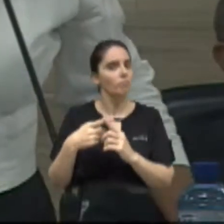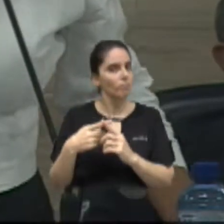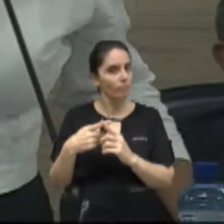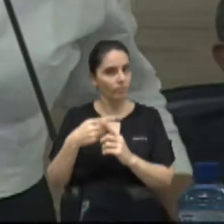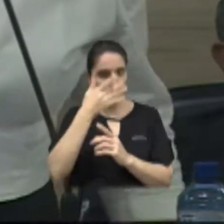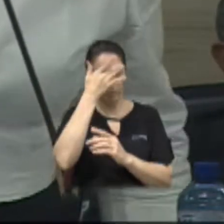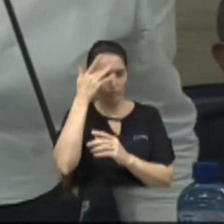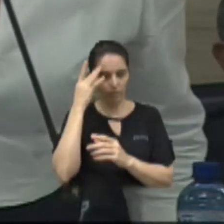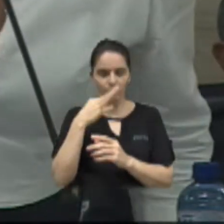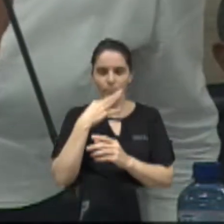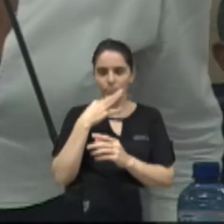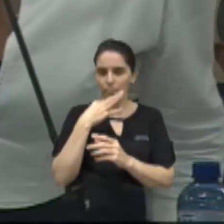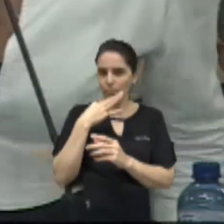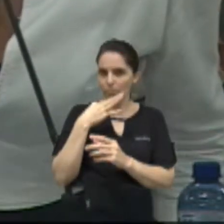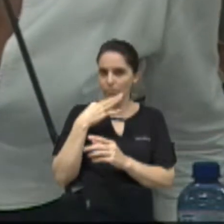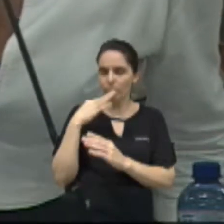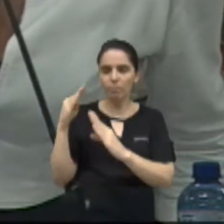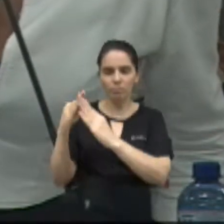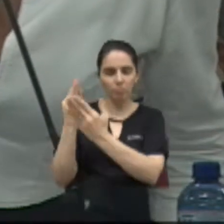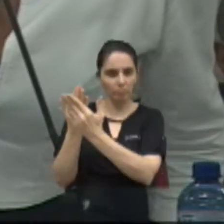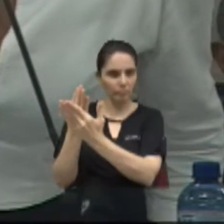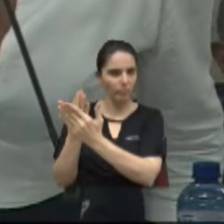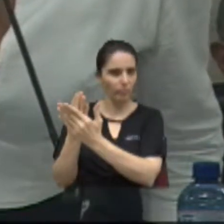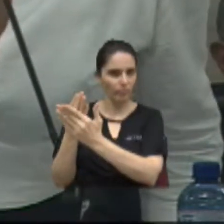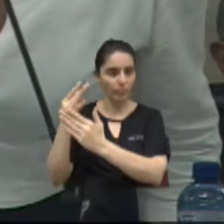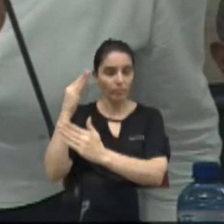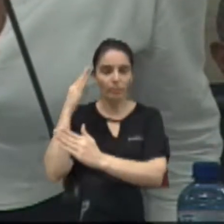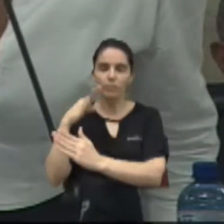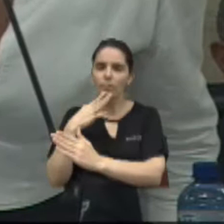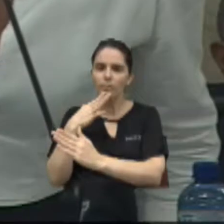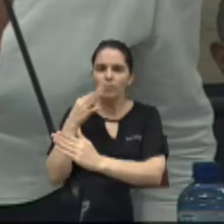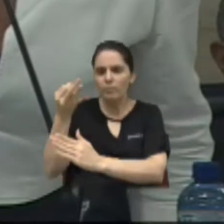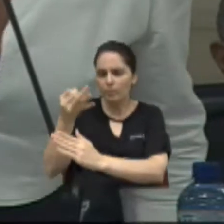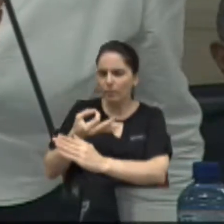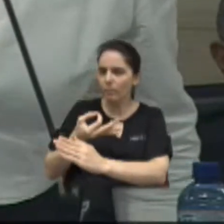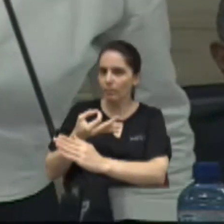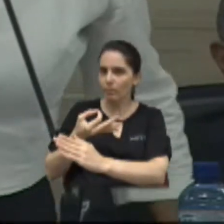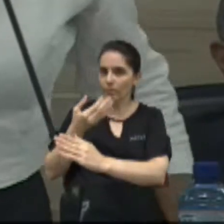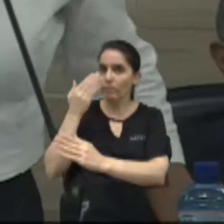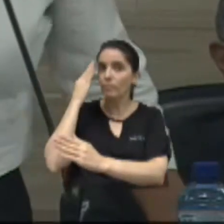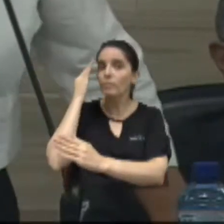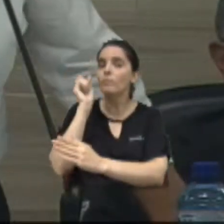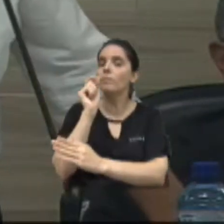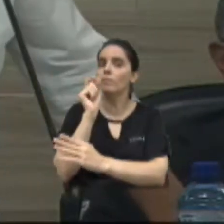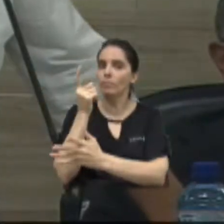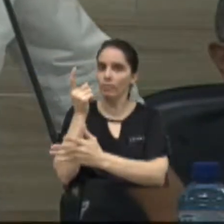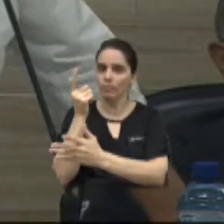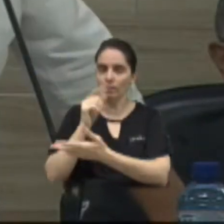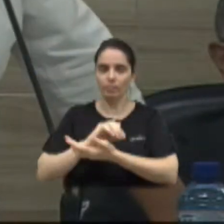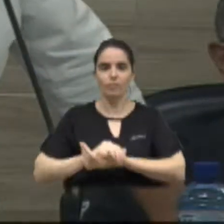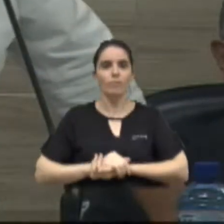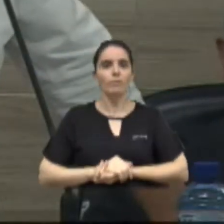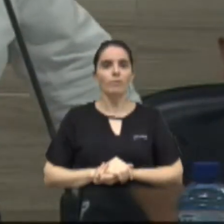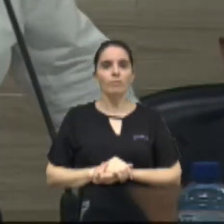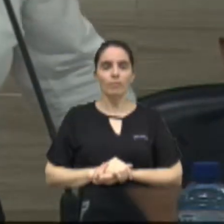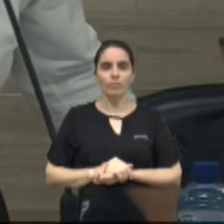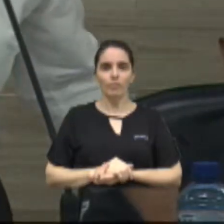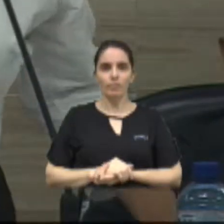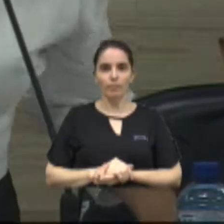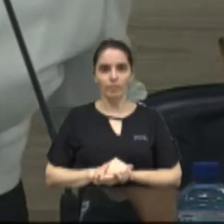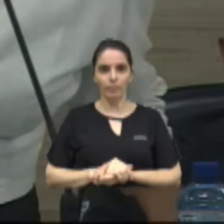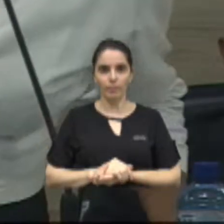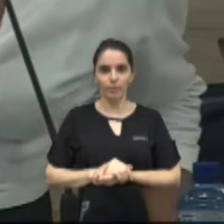estrutura e o interior dessa escola sabe, e é por isso que